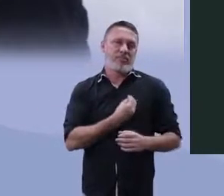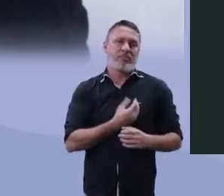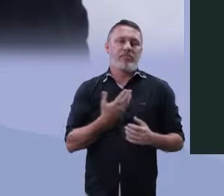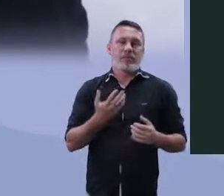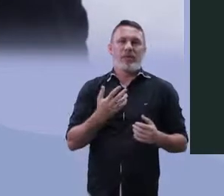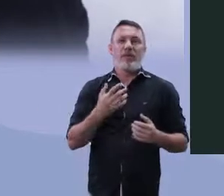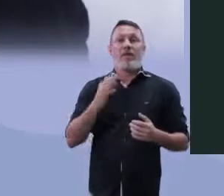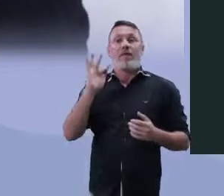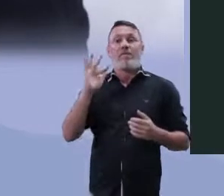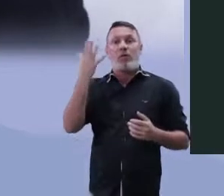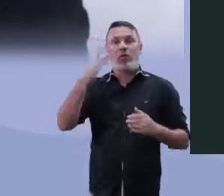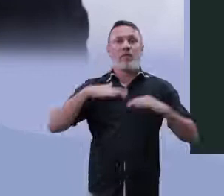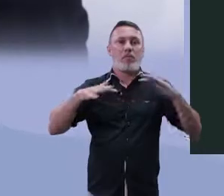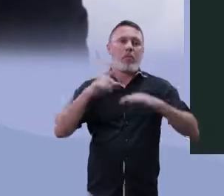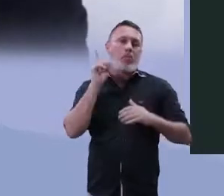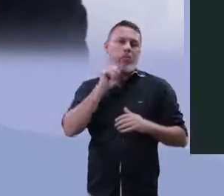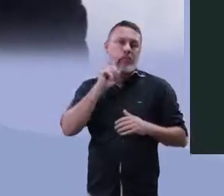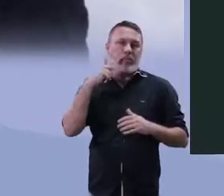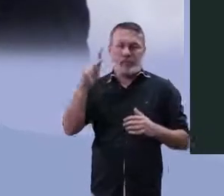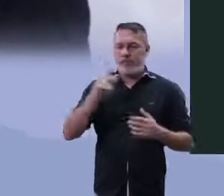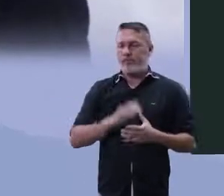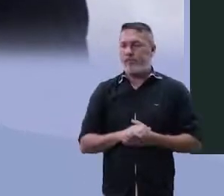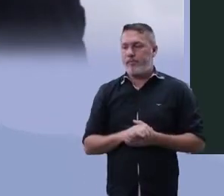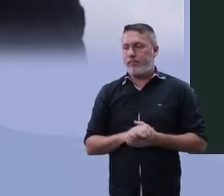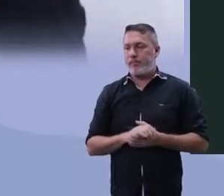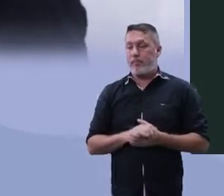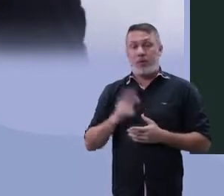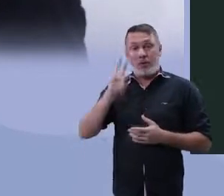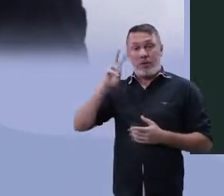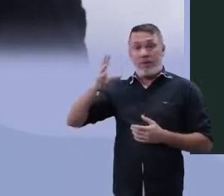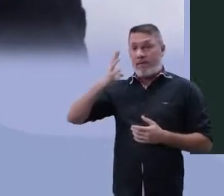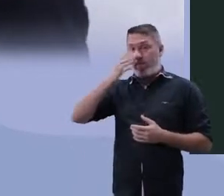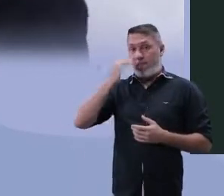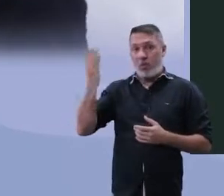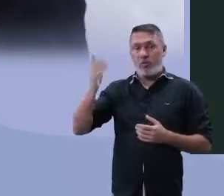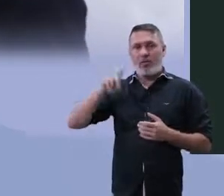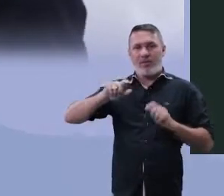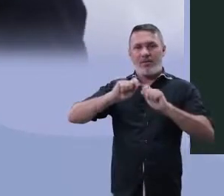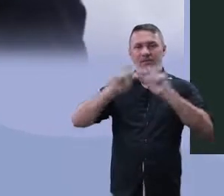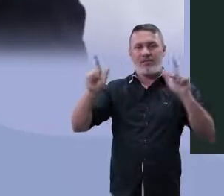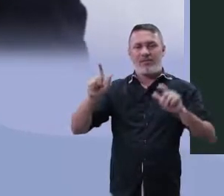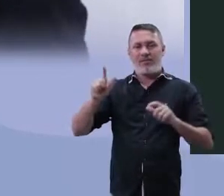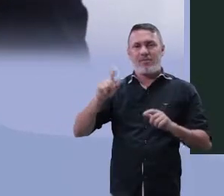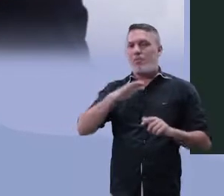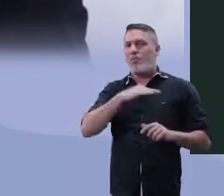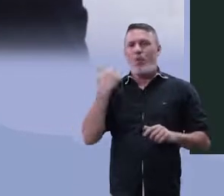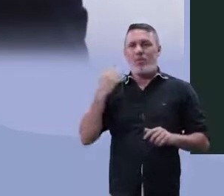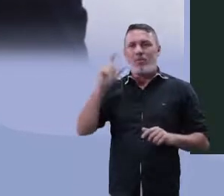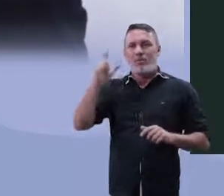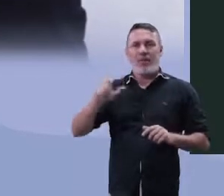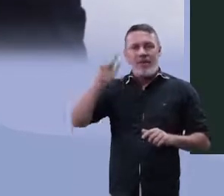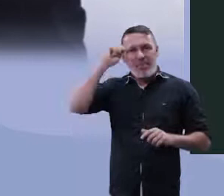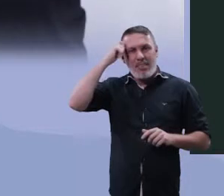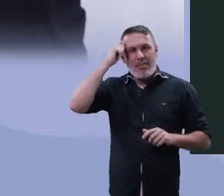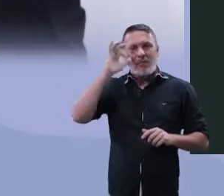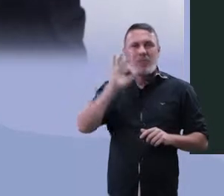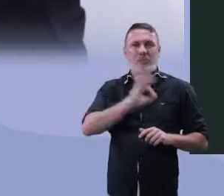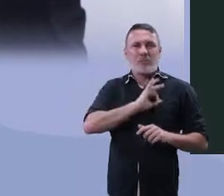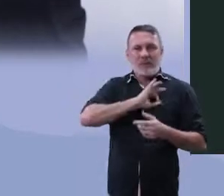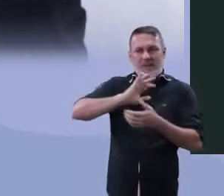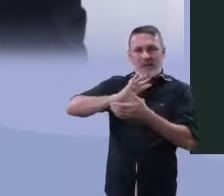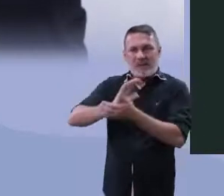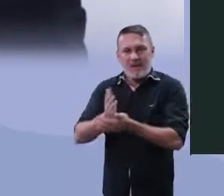né? São os movimentos nos Estados Unidos. Aí tem a foto ali, né, do movimento, uma foto de George Floyd. Né? Então, vai ser,